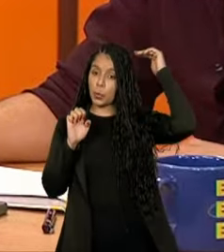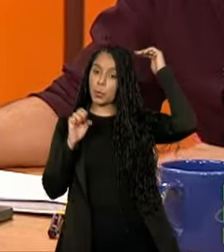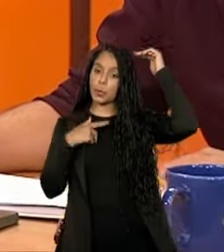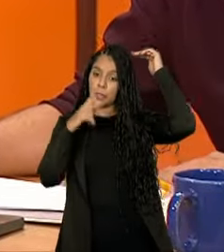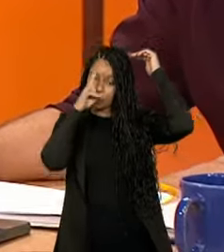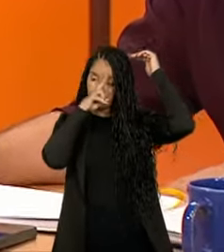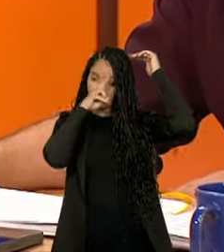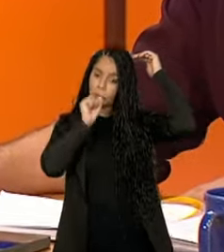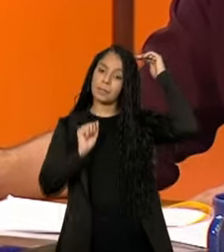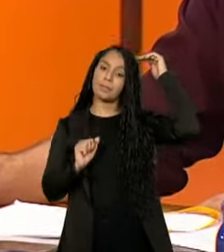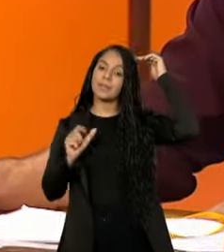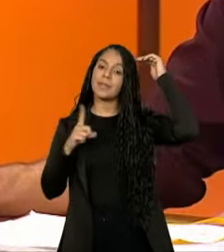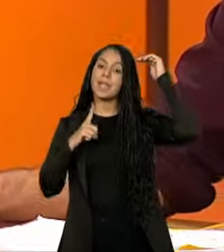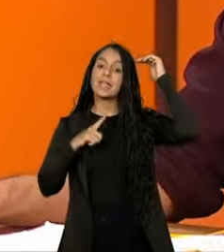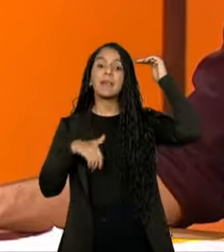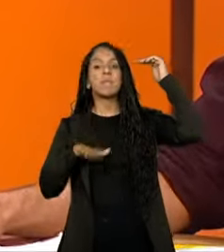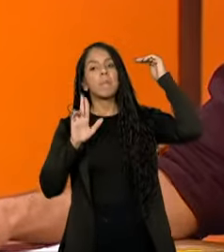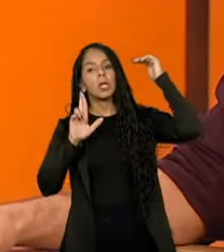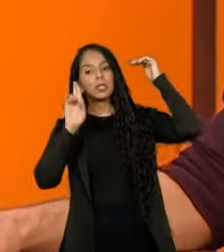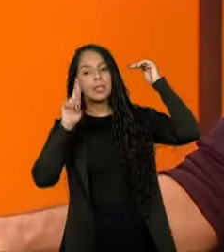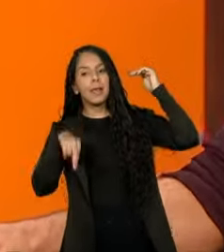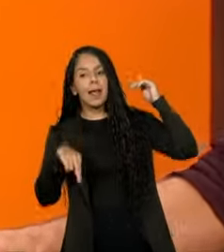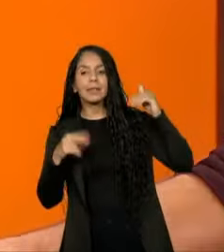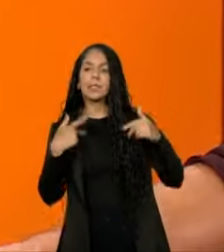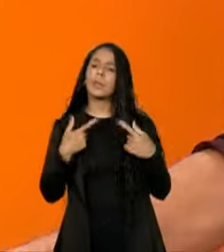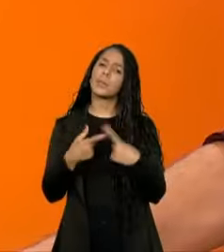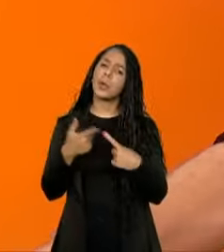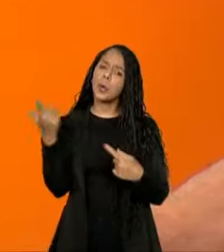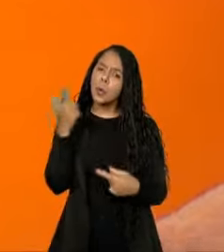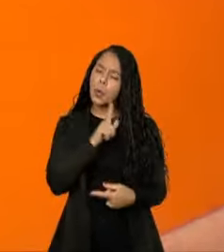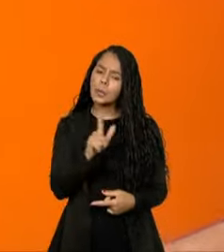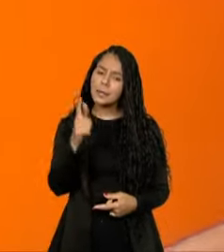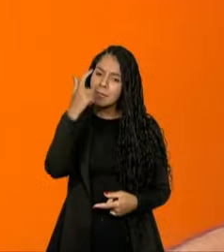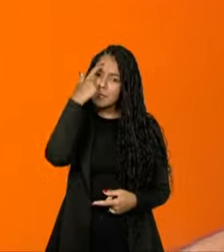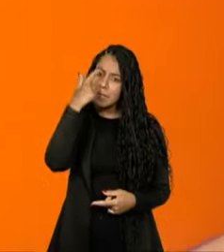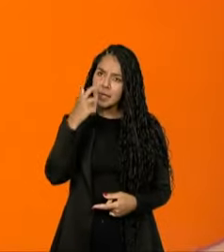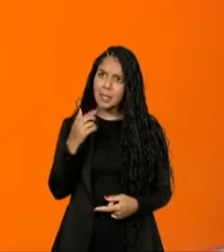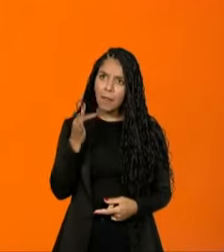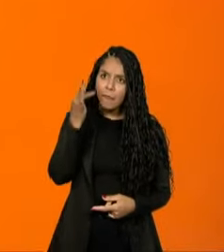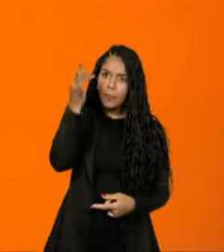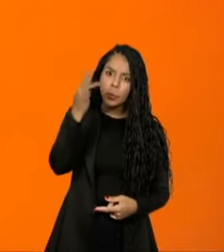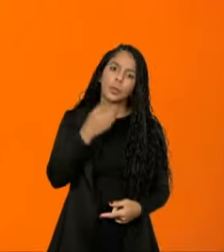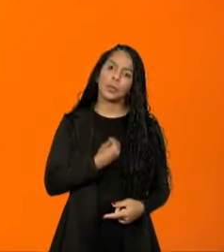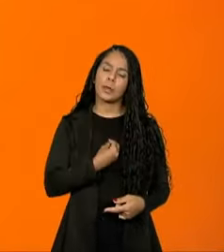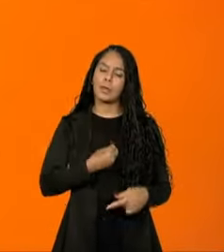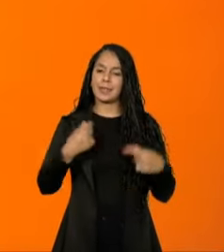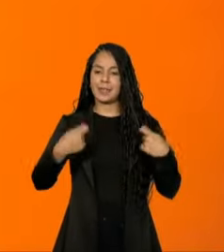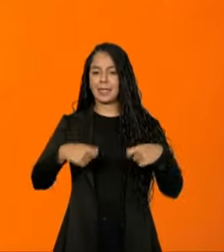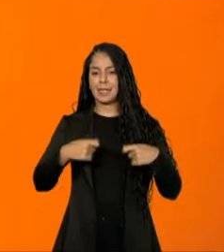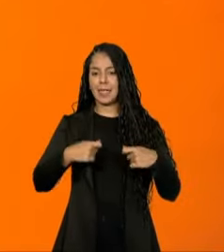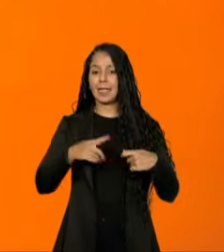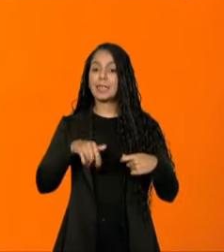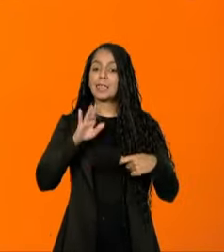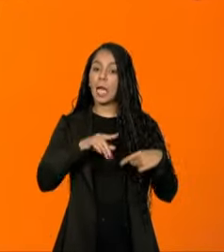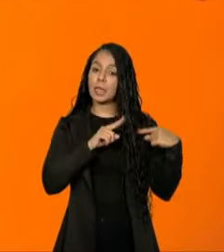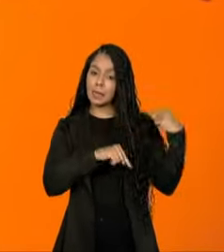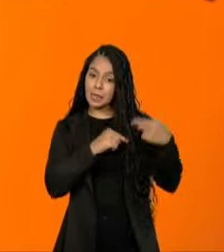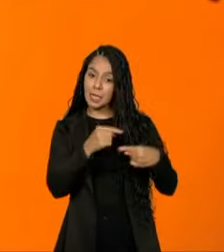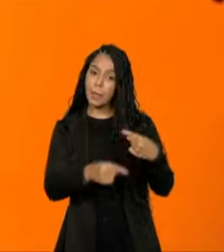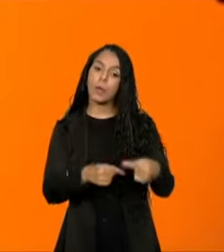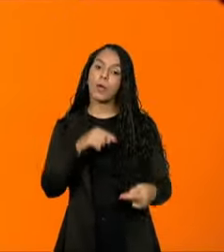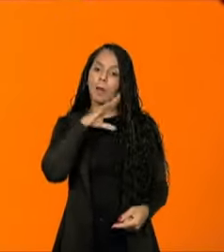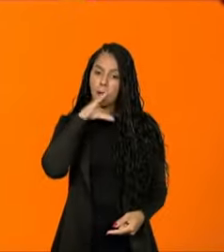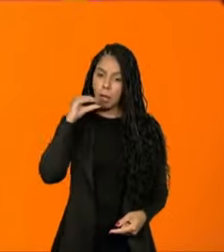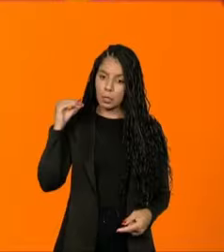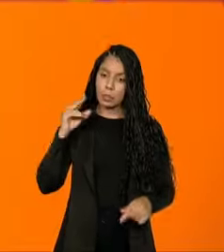história. Então, a mãe sempre vai ter um pouco mais de razão, porque consegue enxergar um pouco melhor a vida e a necessidade de quem vem depois, que é o adolescente,